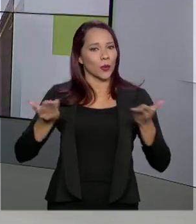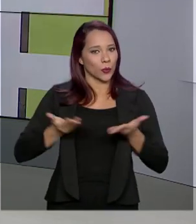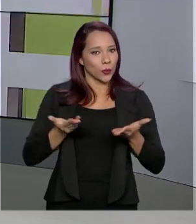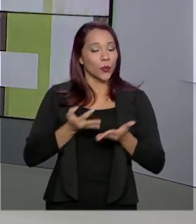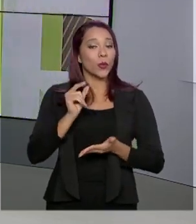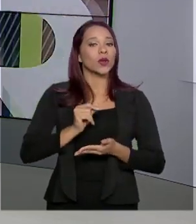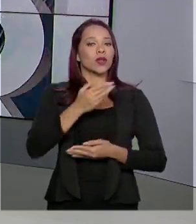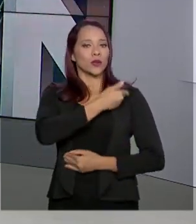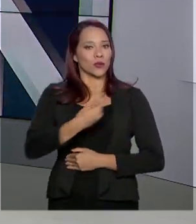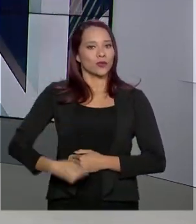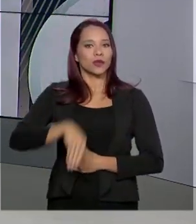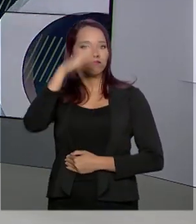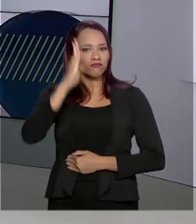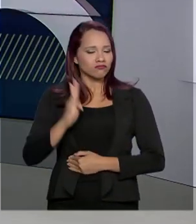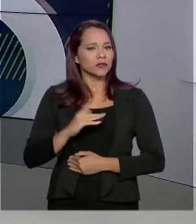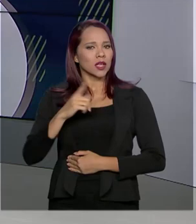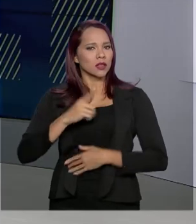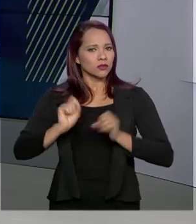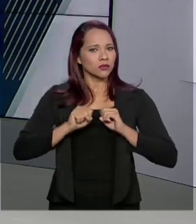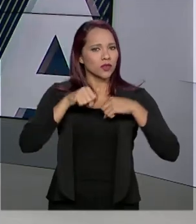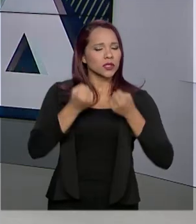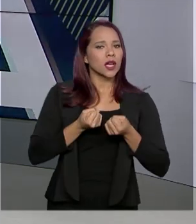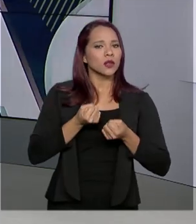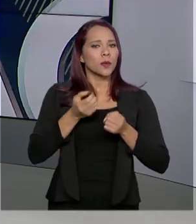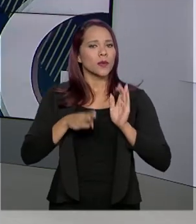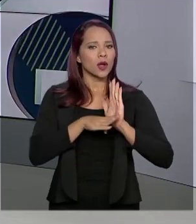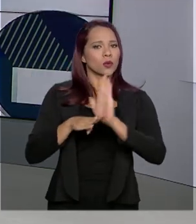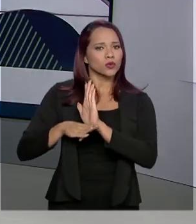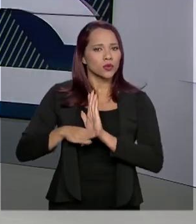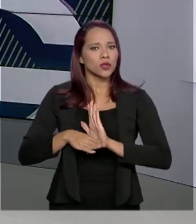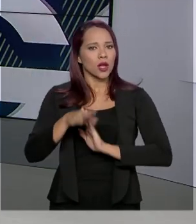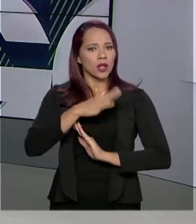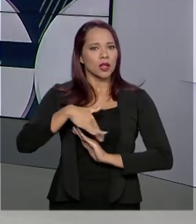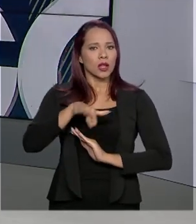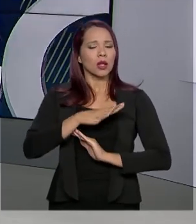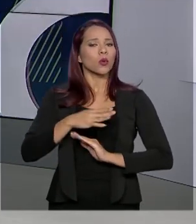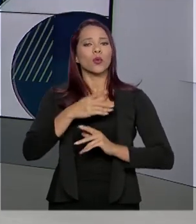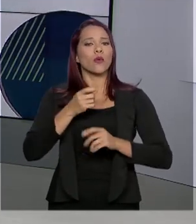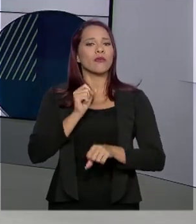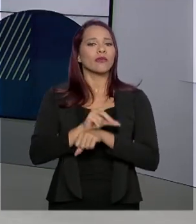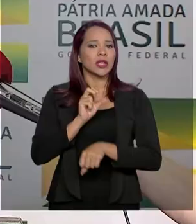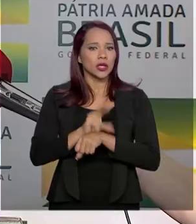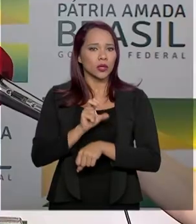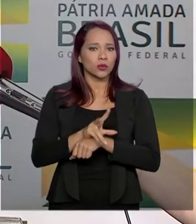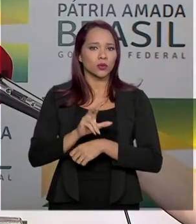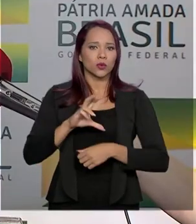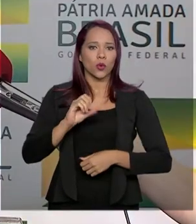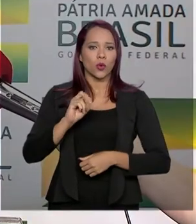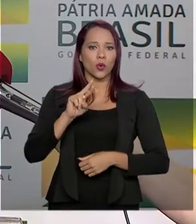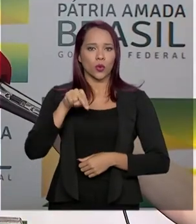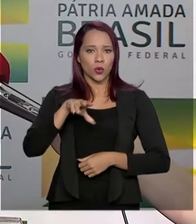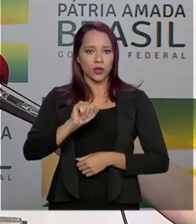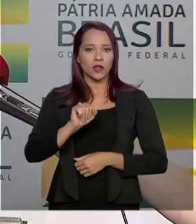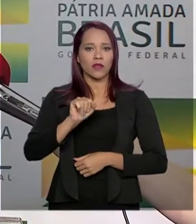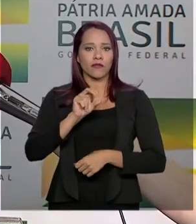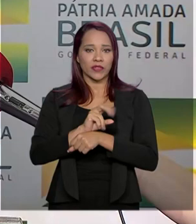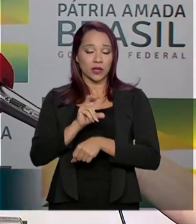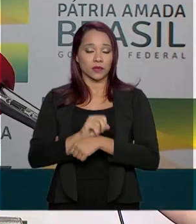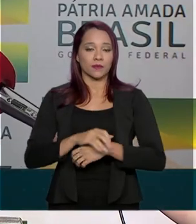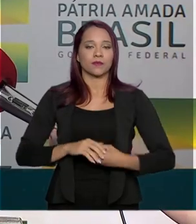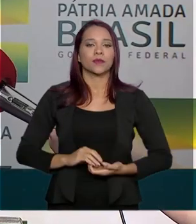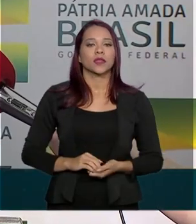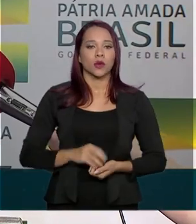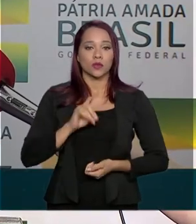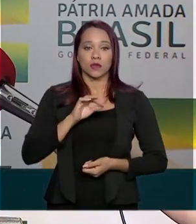o governo brasileiro tem tomado as medidas necessárias em relação ao coronavírus. No dia 22 de janeiro